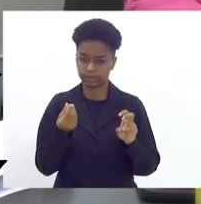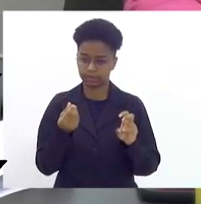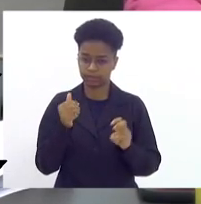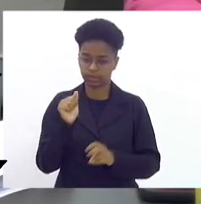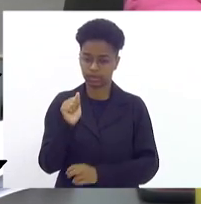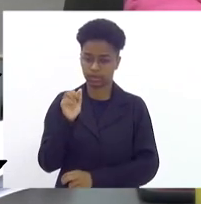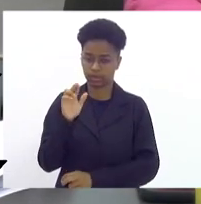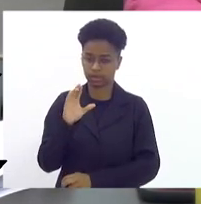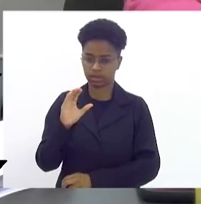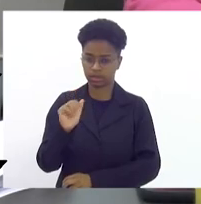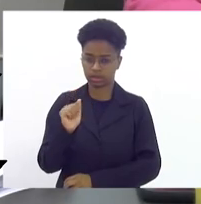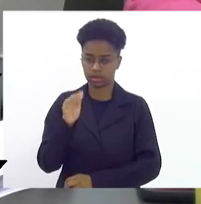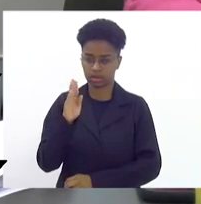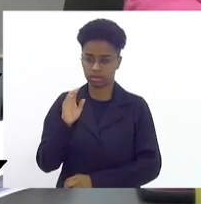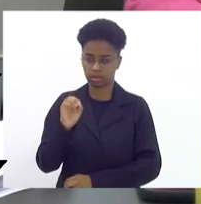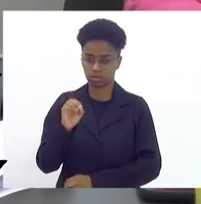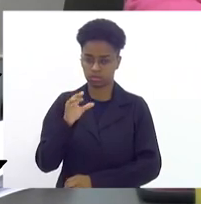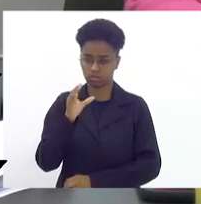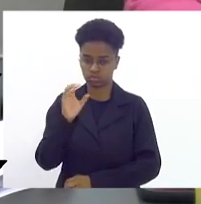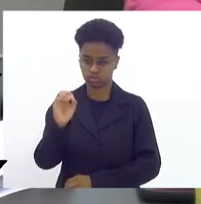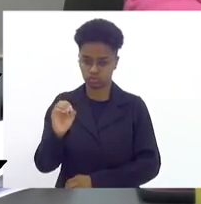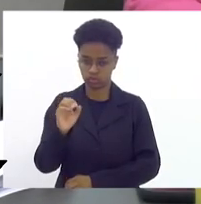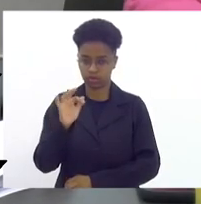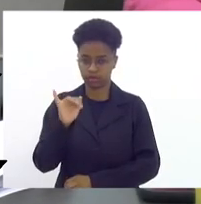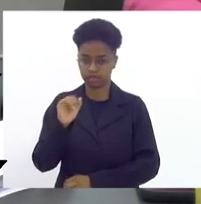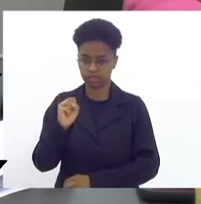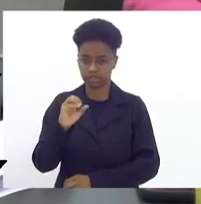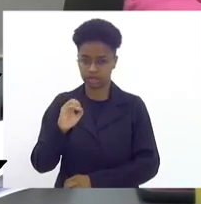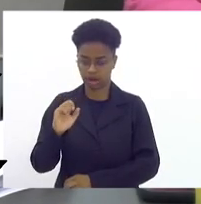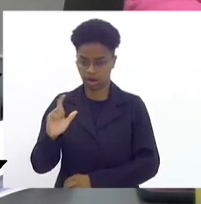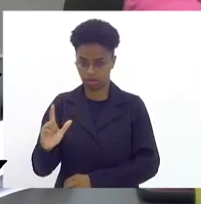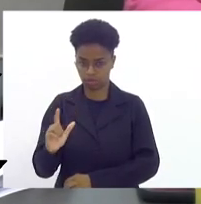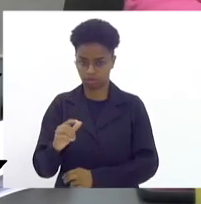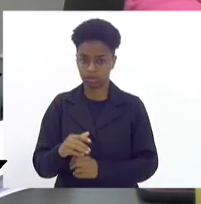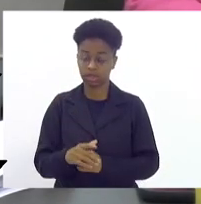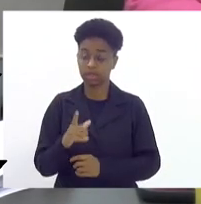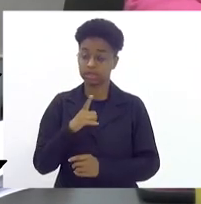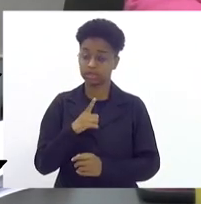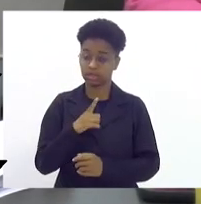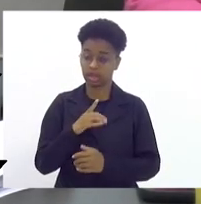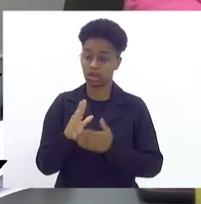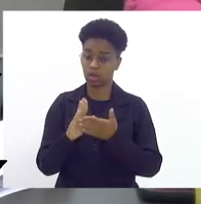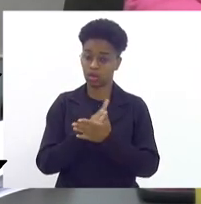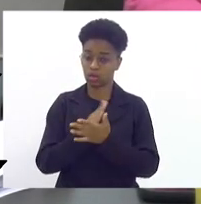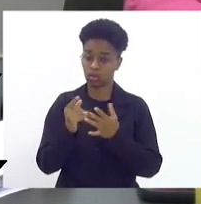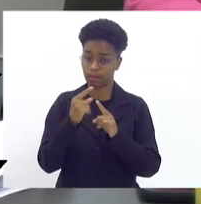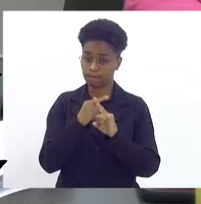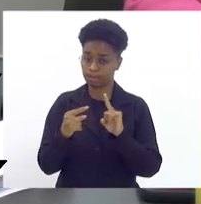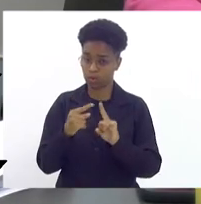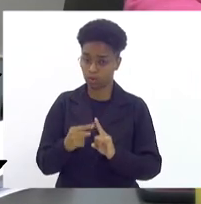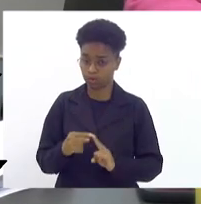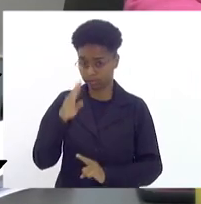arcabouço fiscal, uma das proibições maiores,